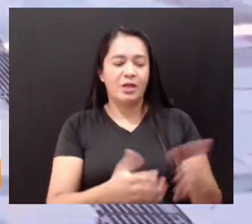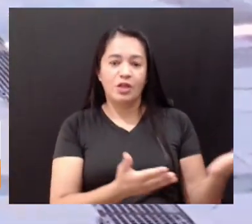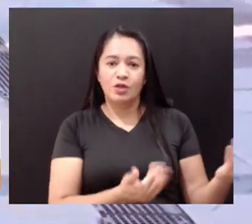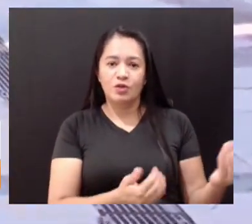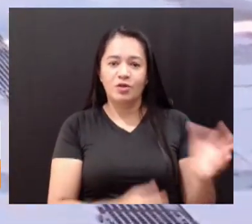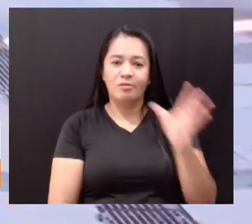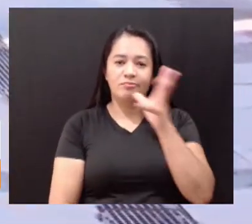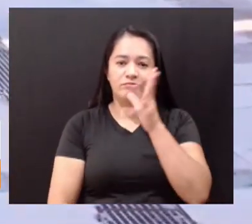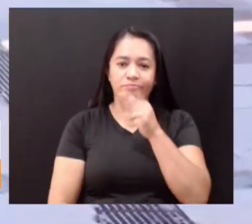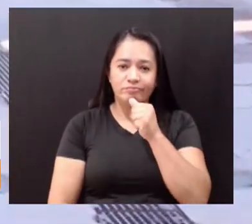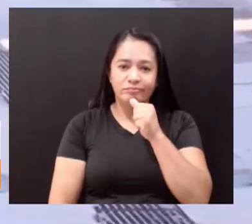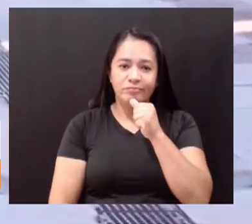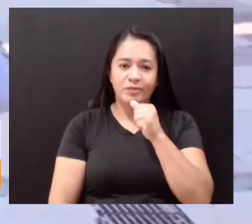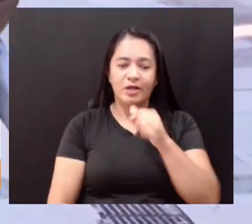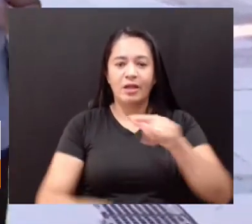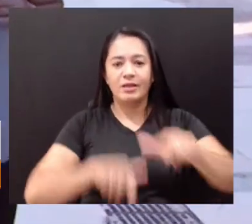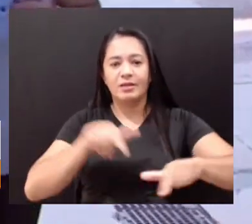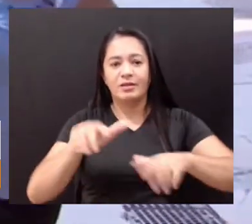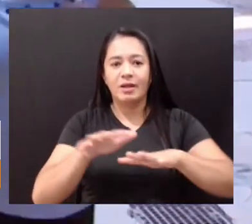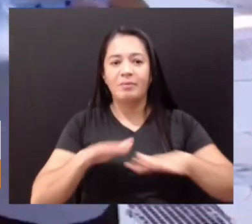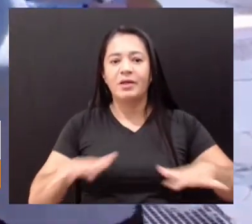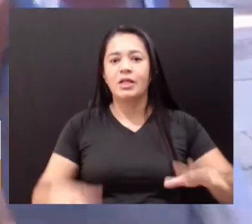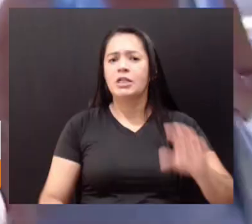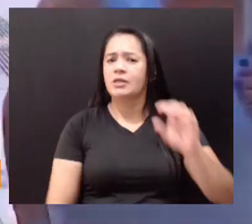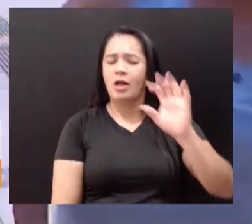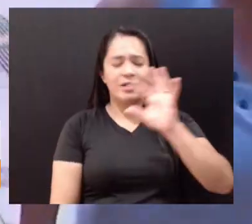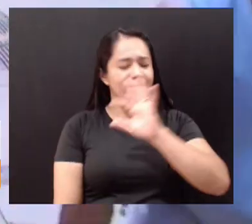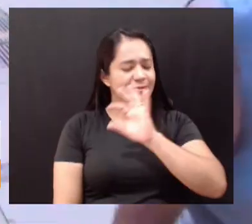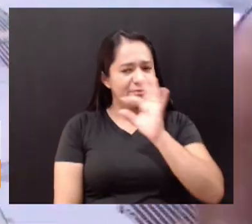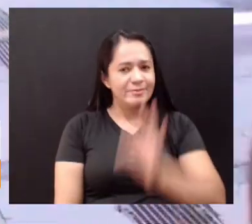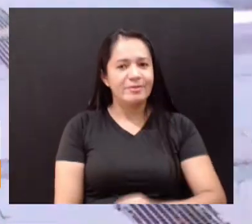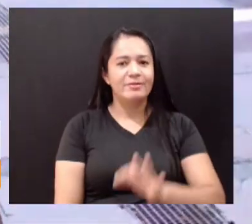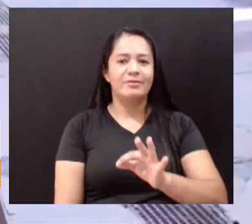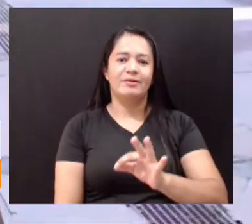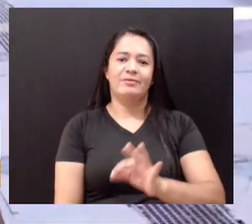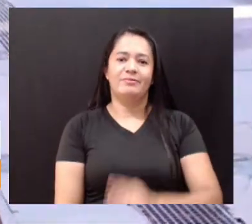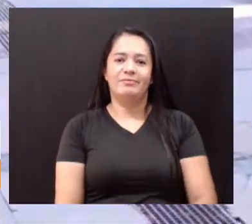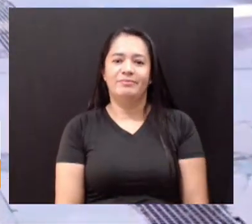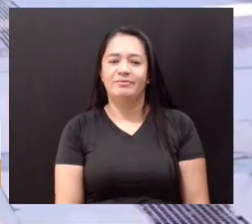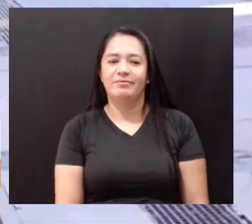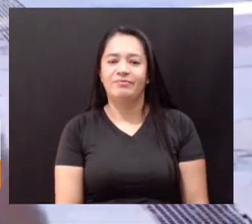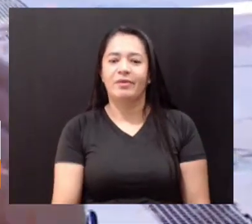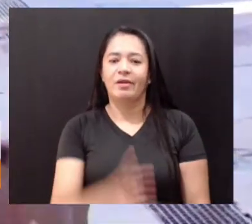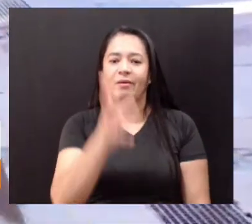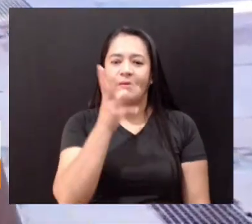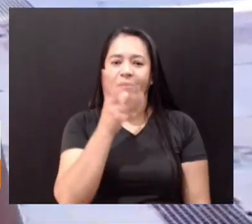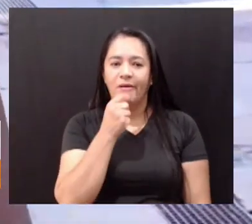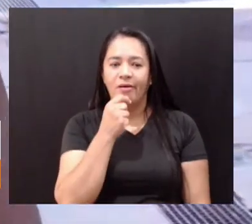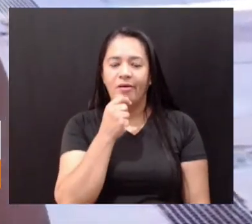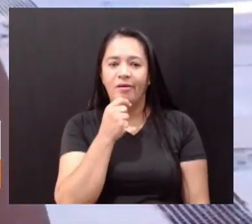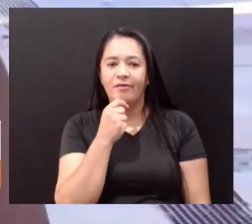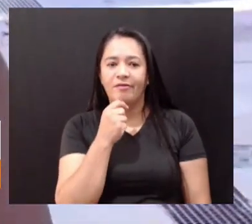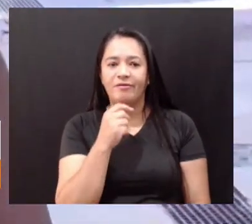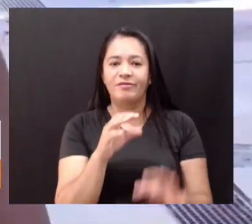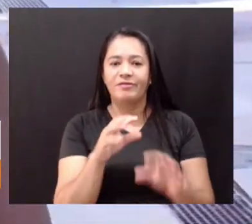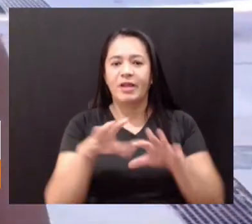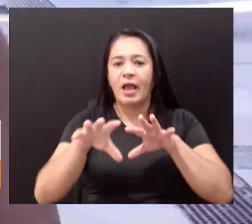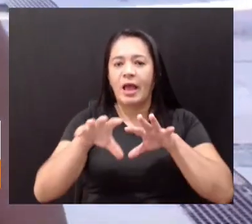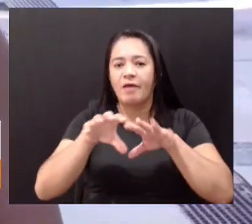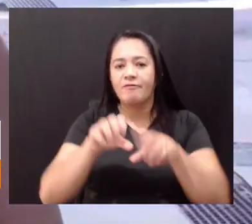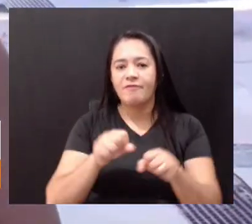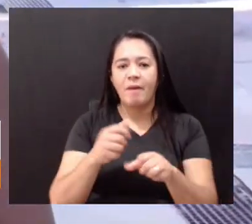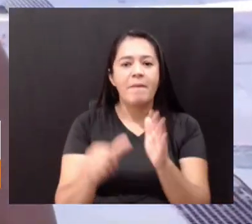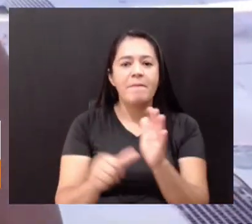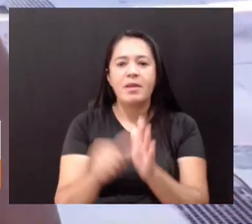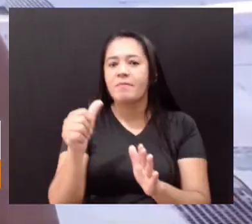no mercado de trabalho? Ah, com certeza. Com certeza. Demora muito. Ficam atrás da formação primeiro. Aí, enquanto não acha